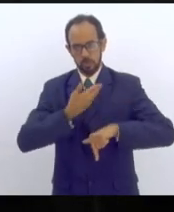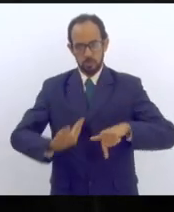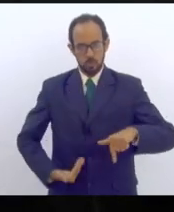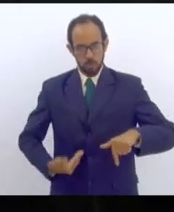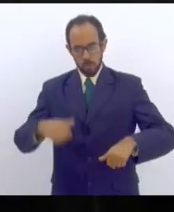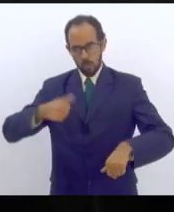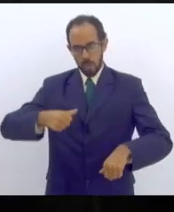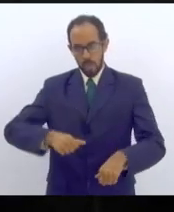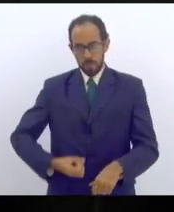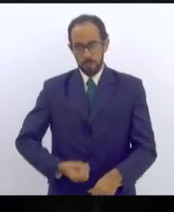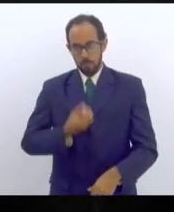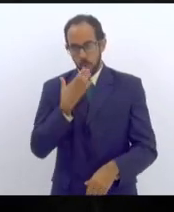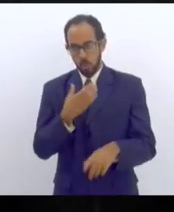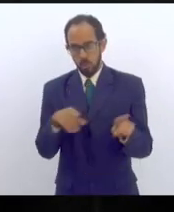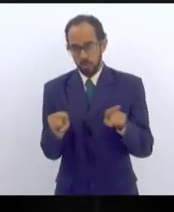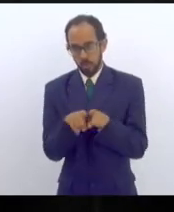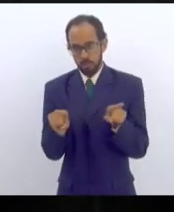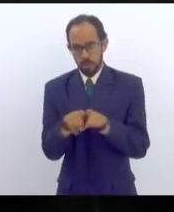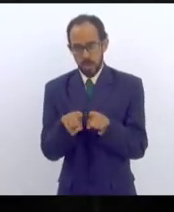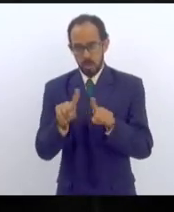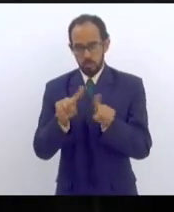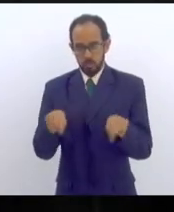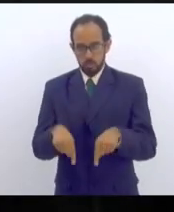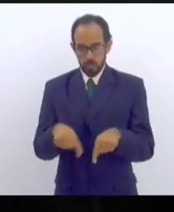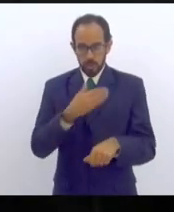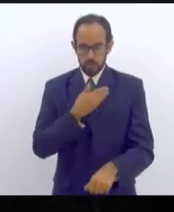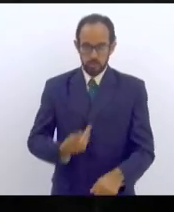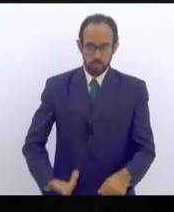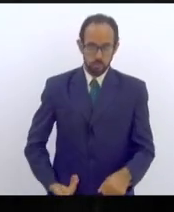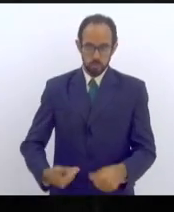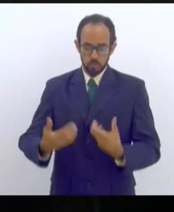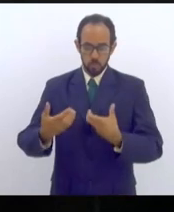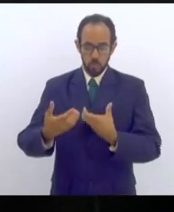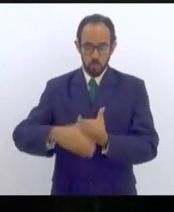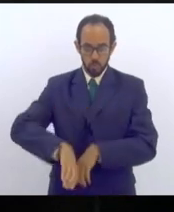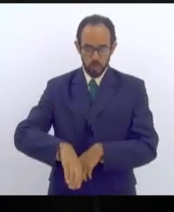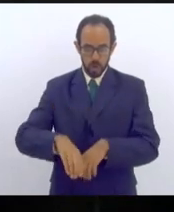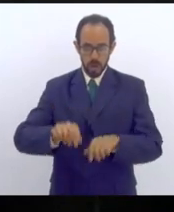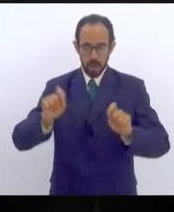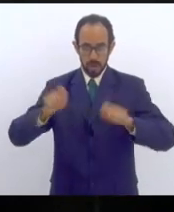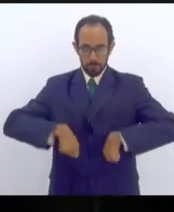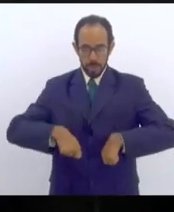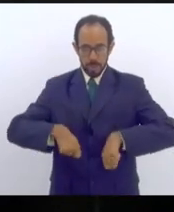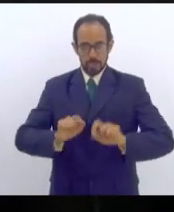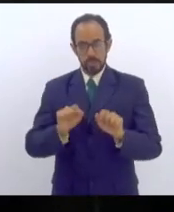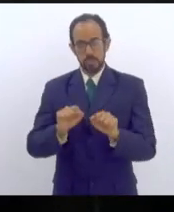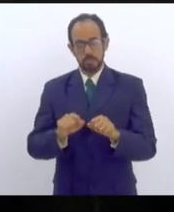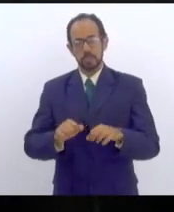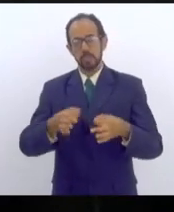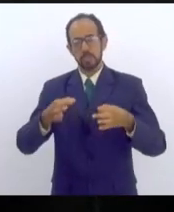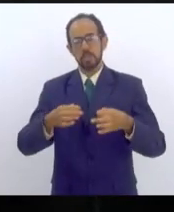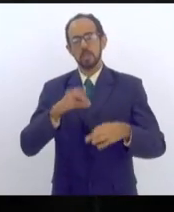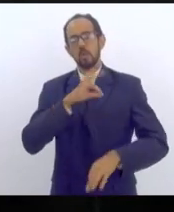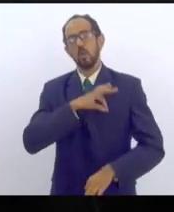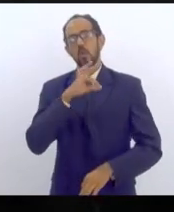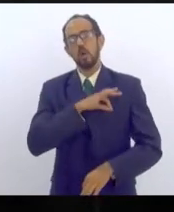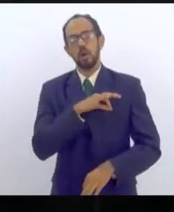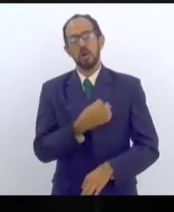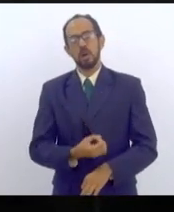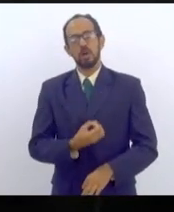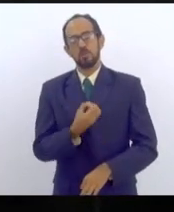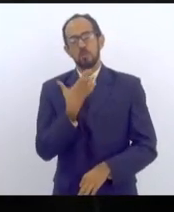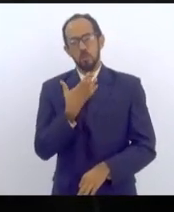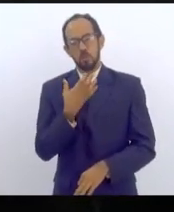qualidade e com um funcionalismo público concursado, capacitado e justamente